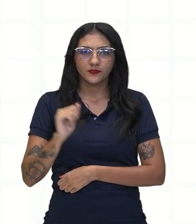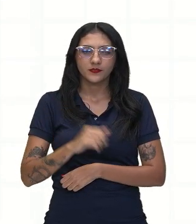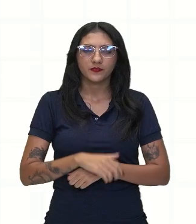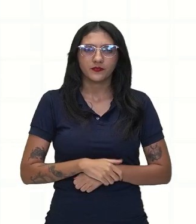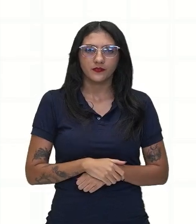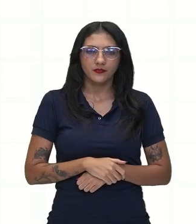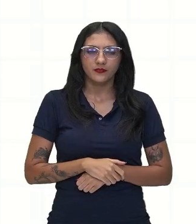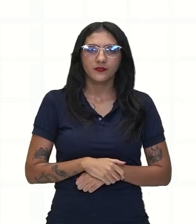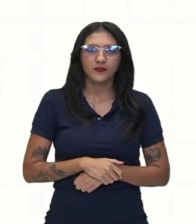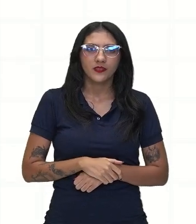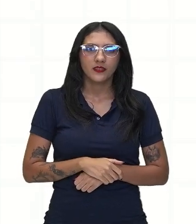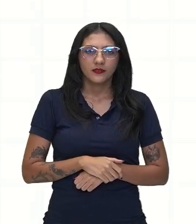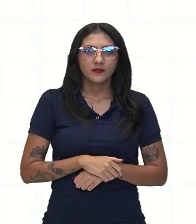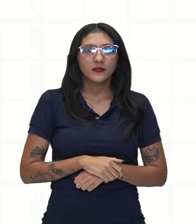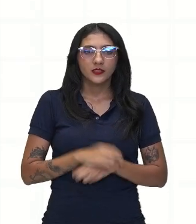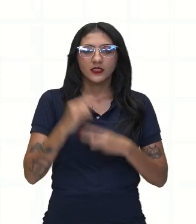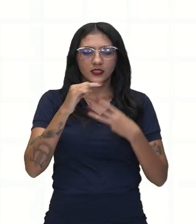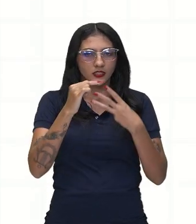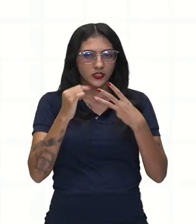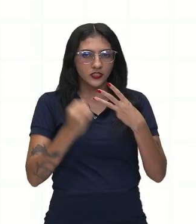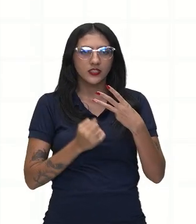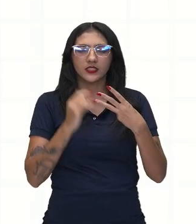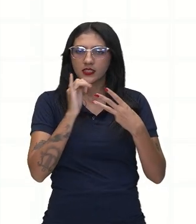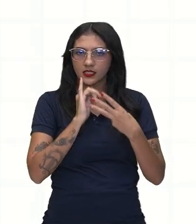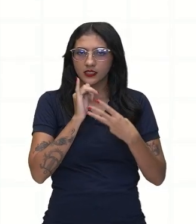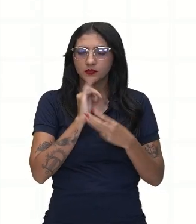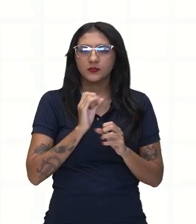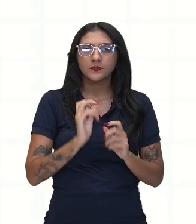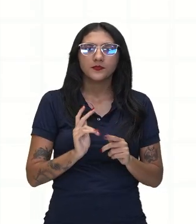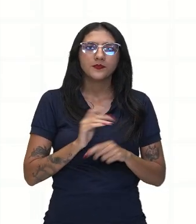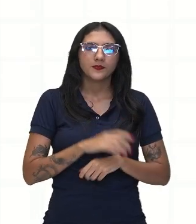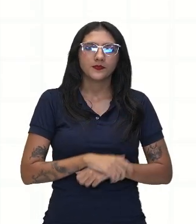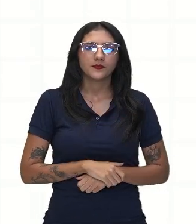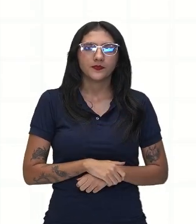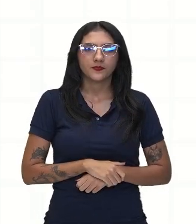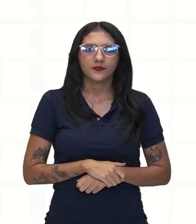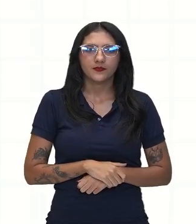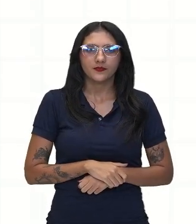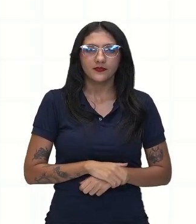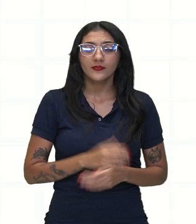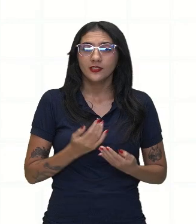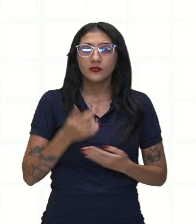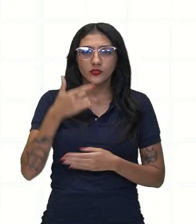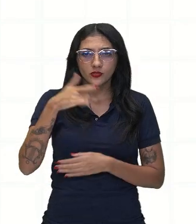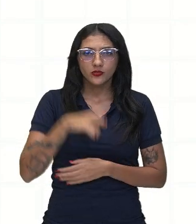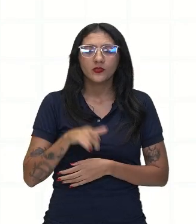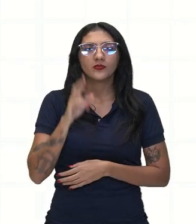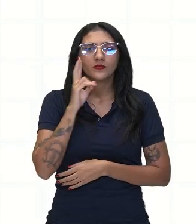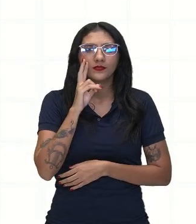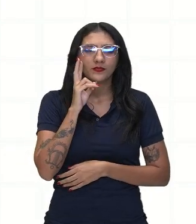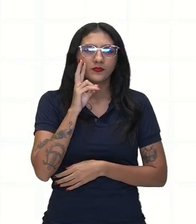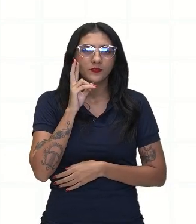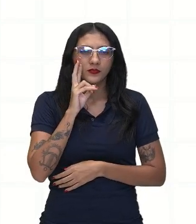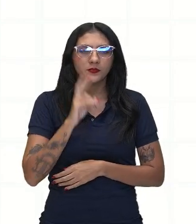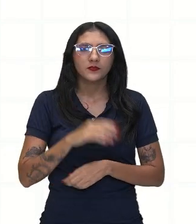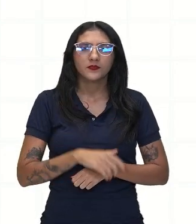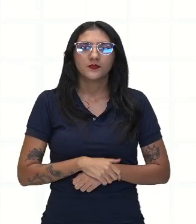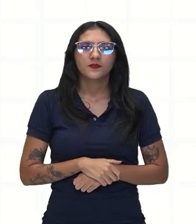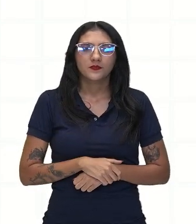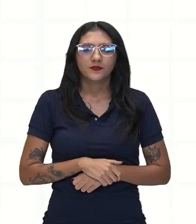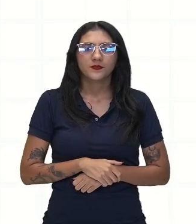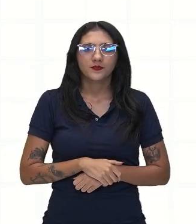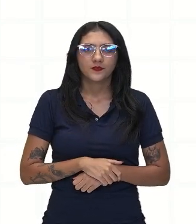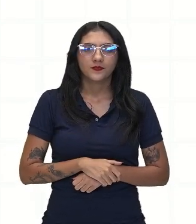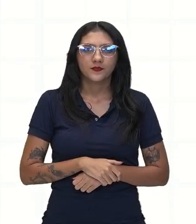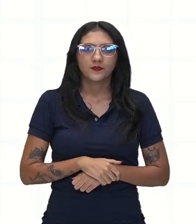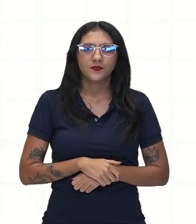música e guaraná, certo? Então, mais uma vez, né? Vou colocar aqui de outra cor para vocês